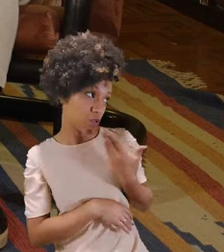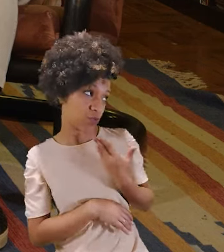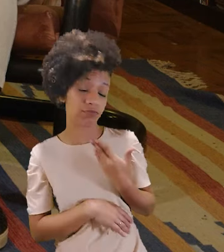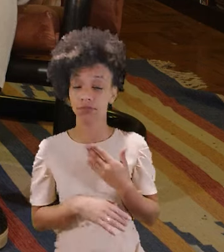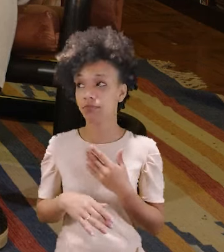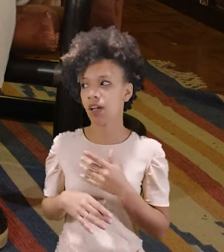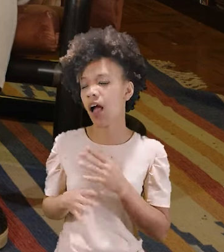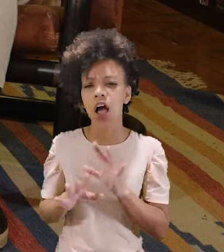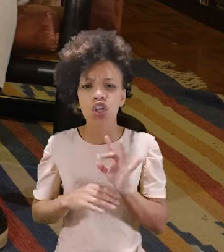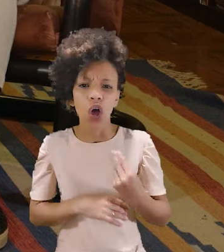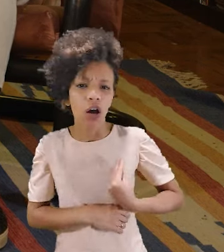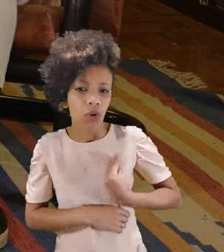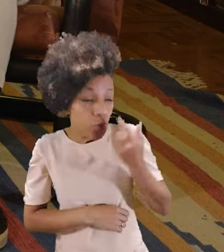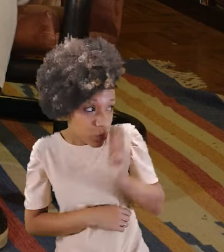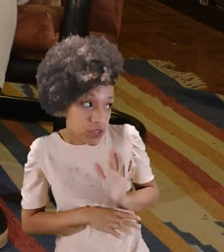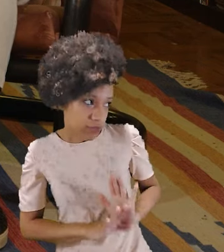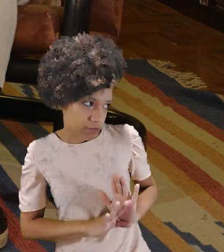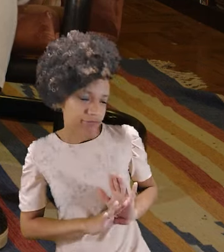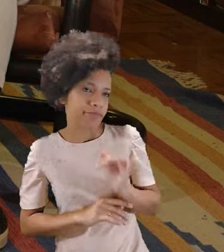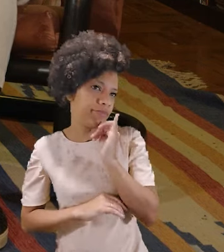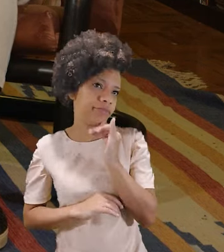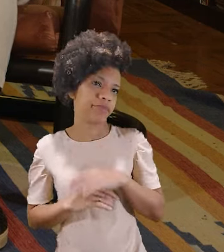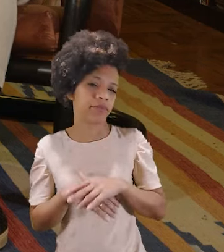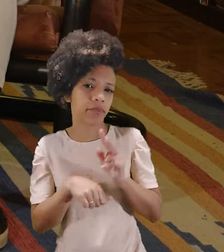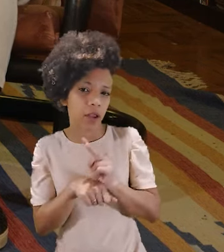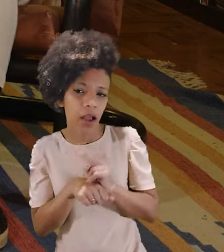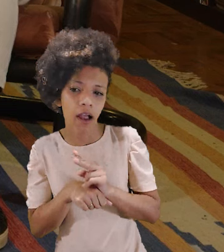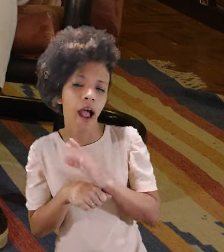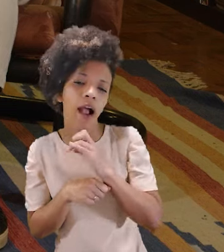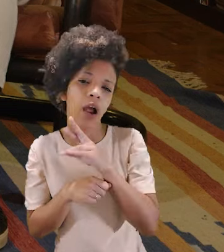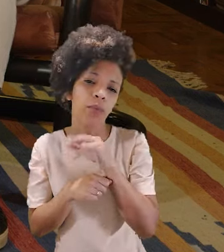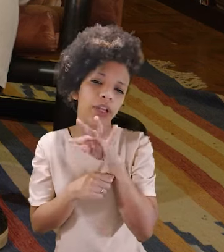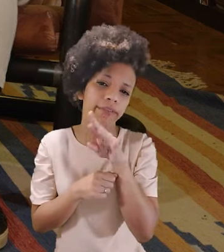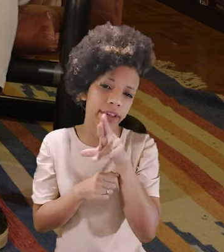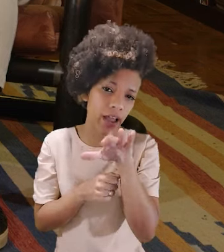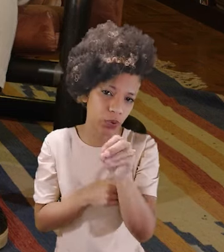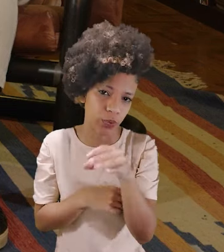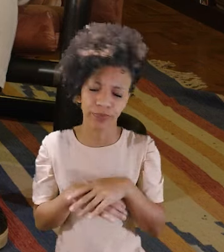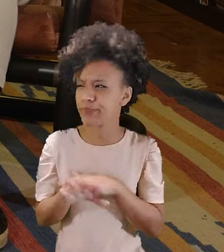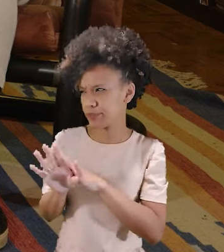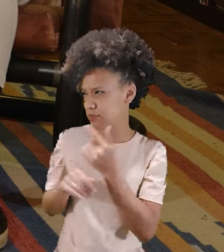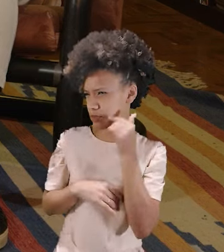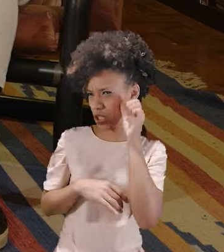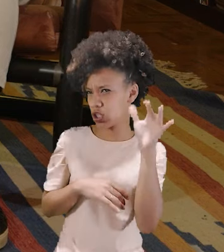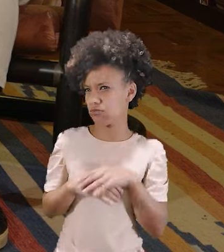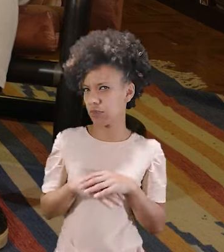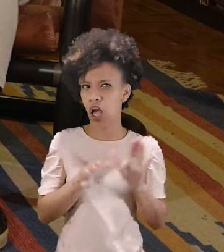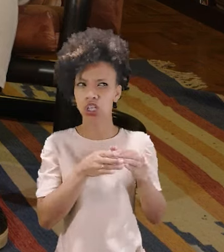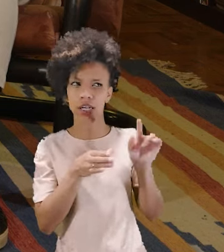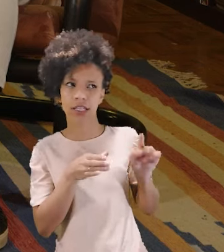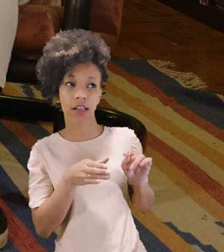açúcar sim e é uma questão mais para sobrevivência né então tipo ele vai priorizar carboidratos coisas mas já imagina a